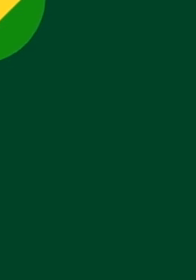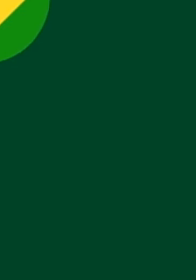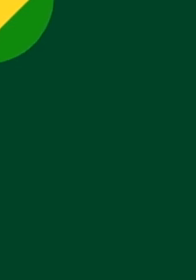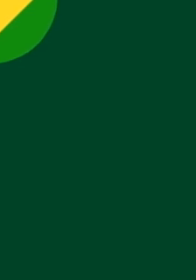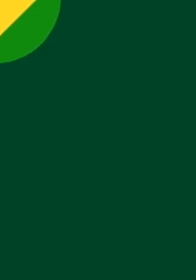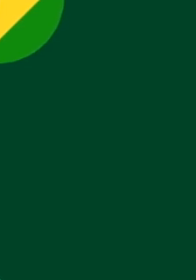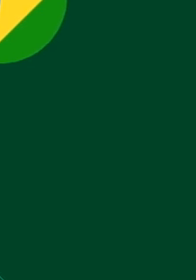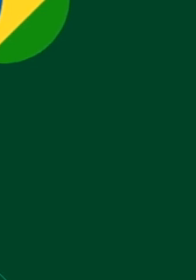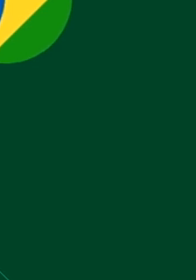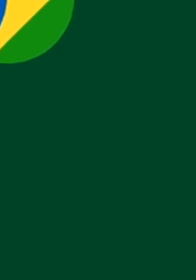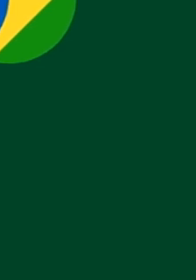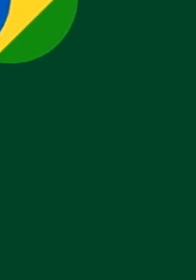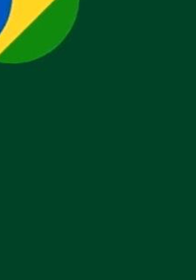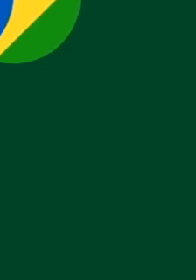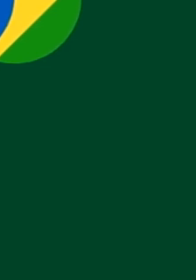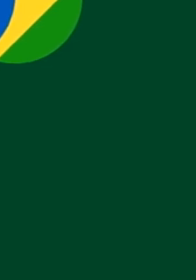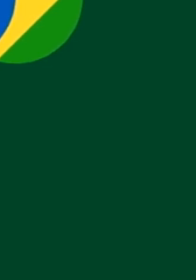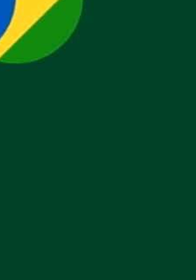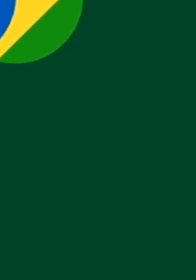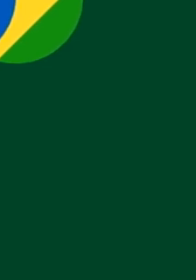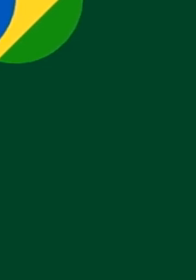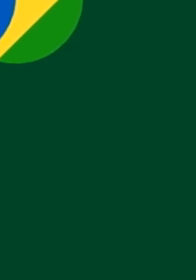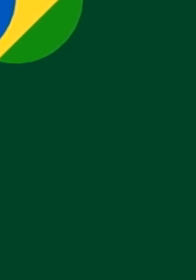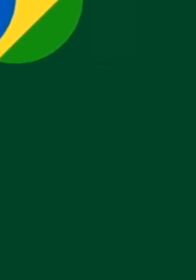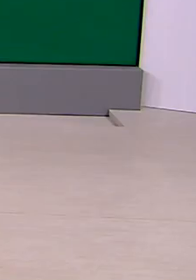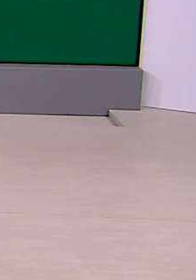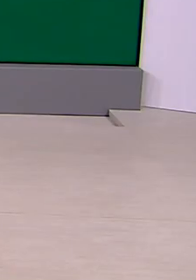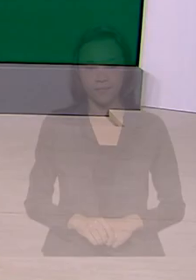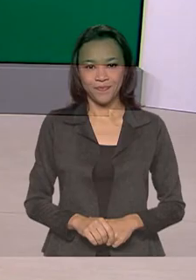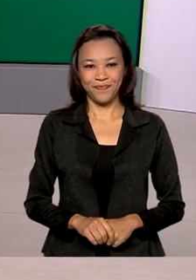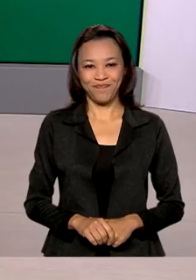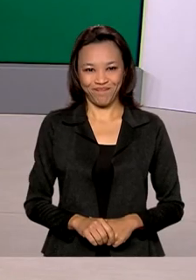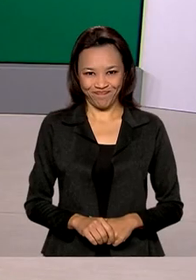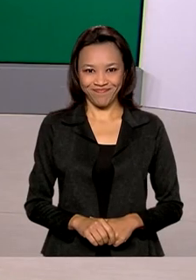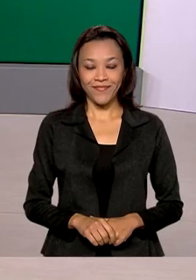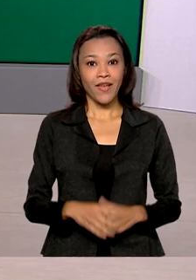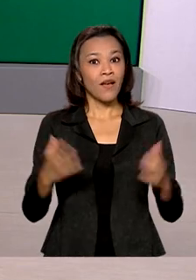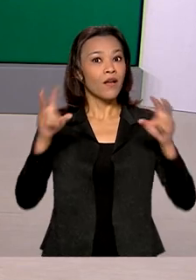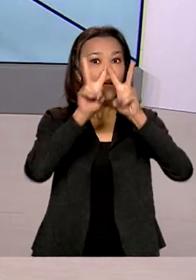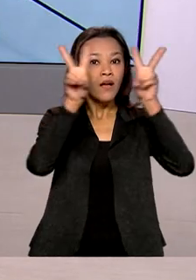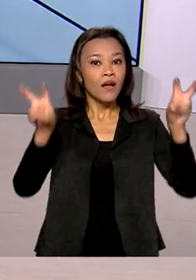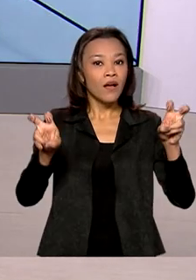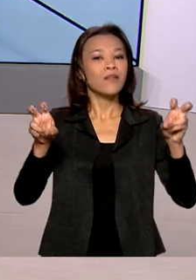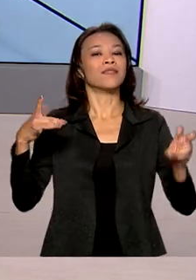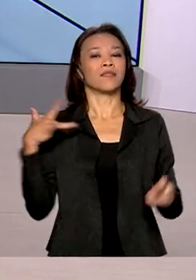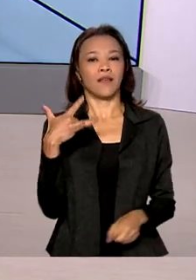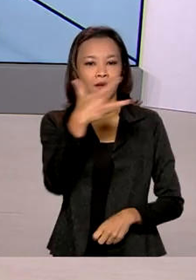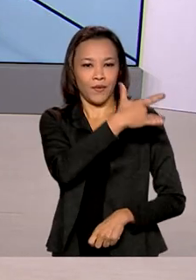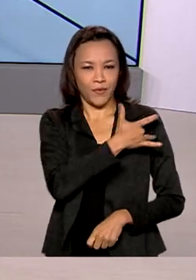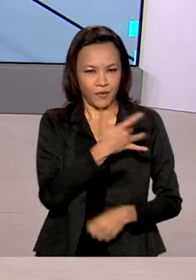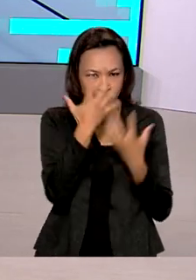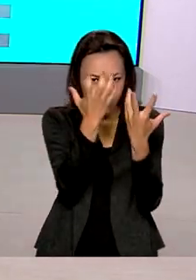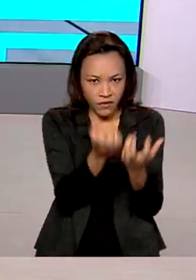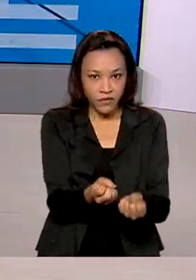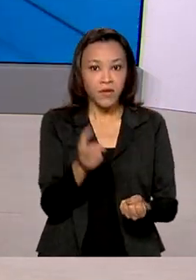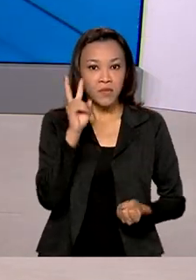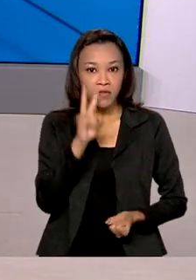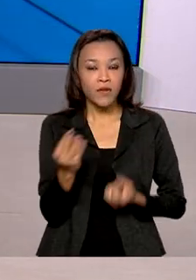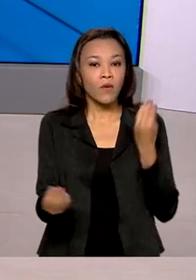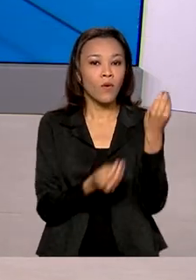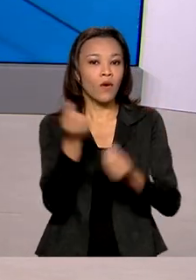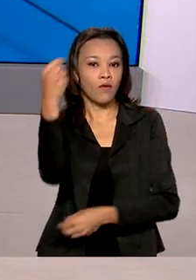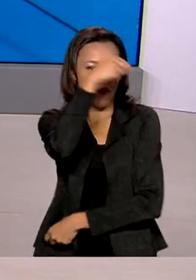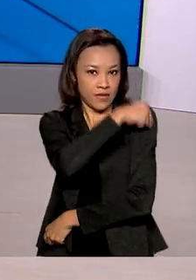momento saúde e o nosso assunto agora é saúde vamos ver como estava a situação